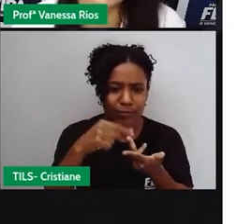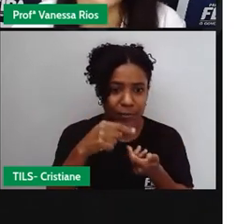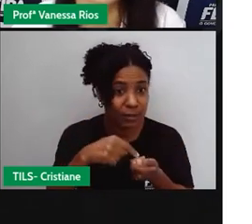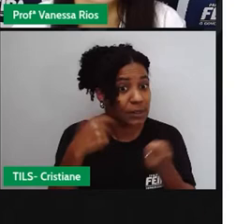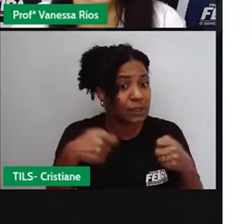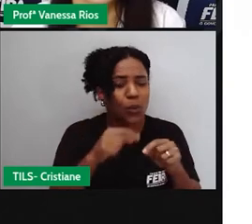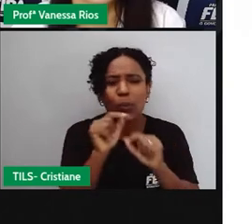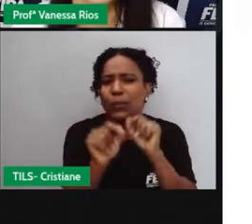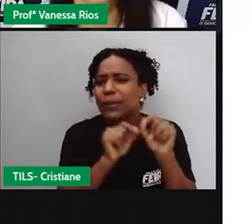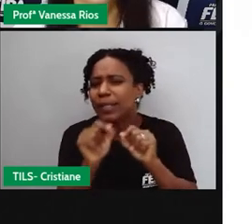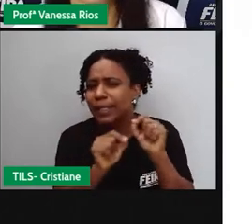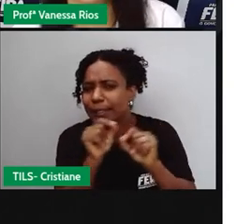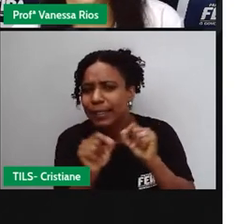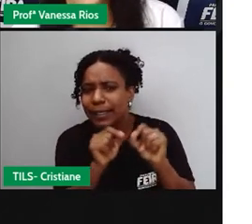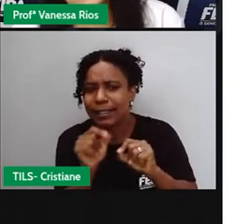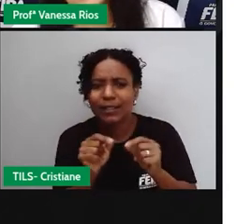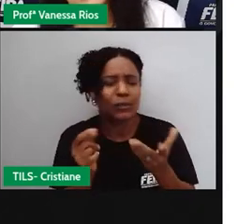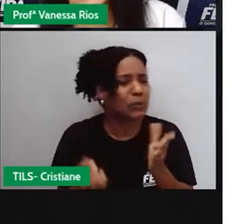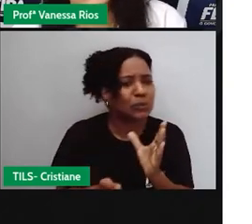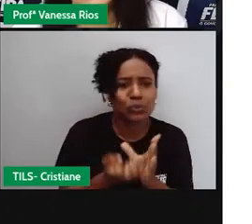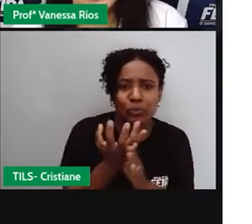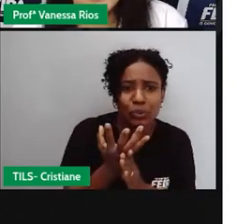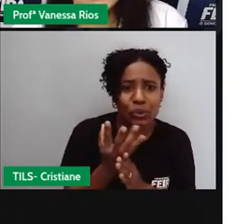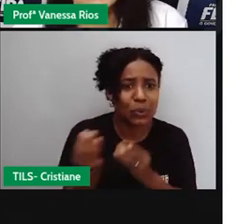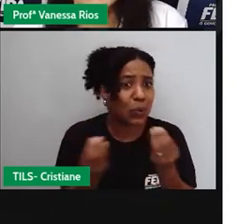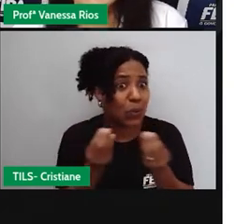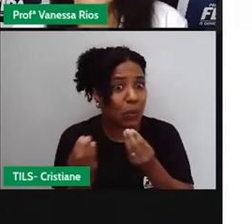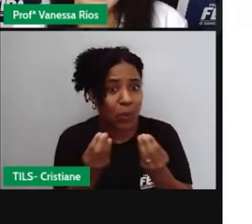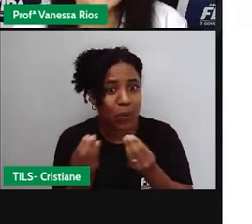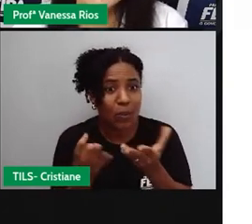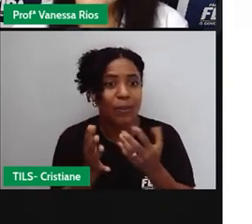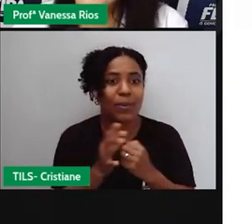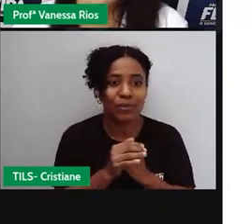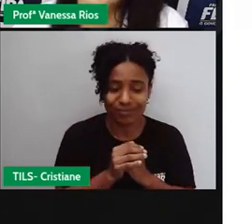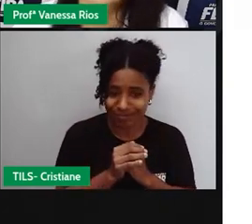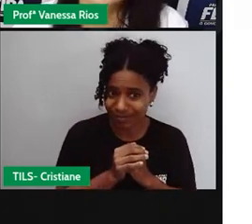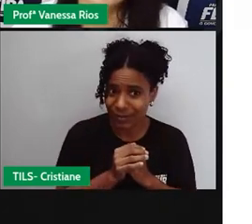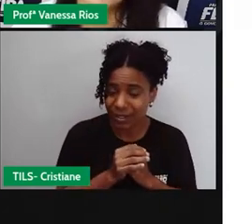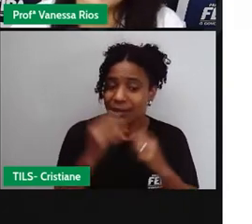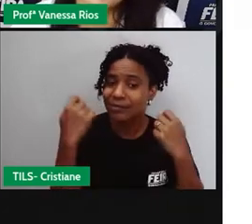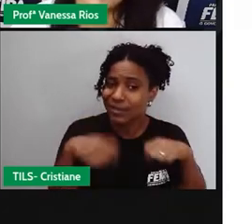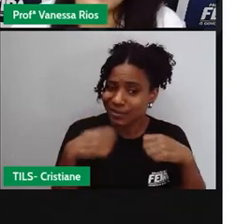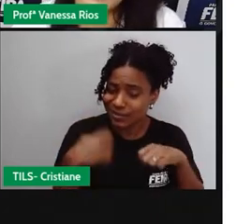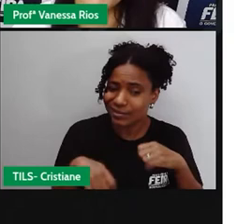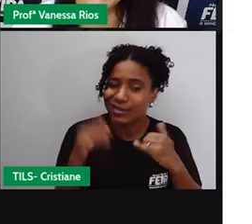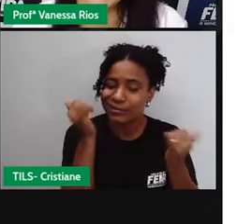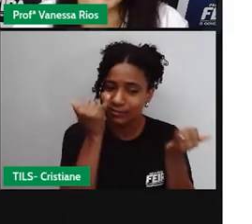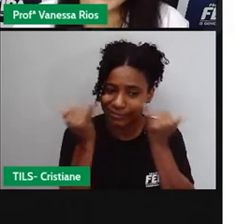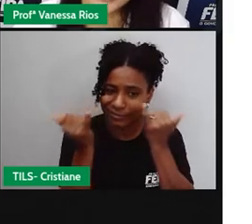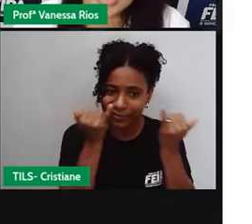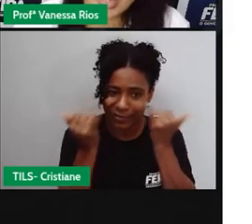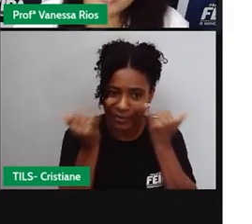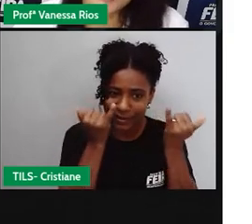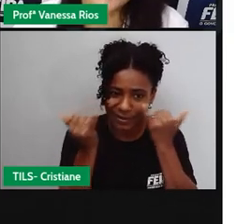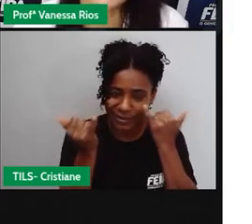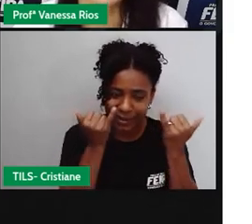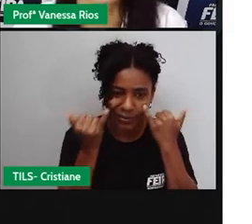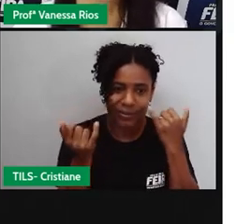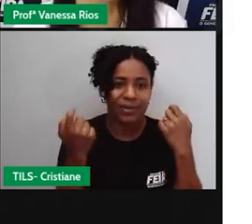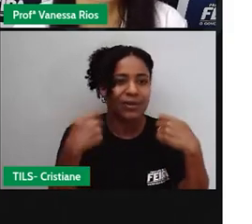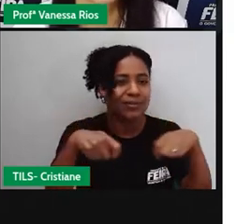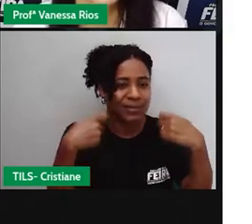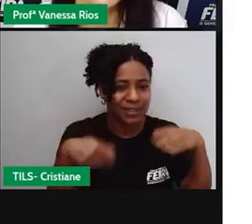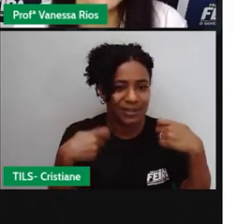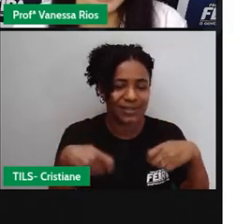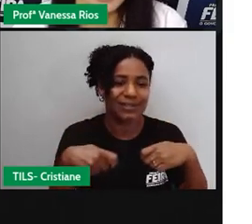não sei como surgiu, da qual eu não tenho dados nem informações nenhuma. Para eu falar de algo, eu